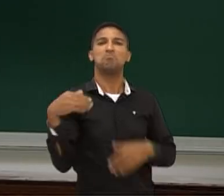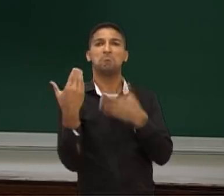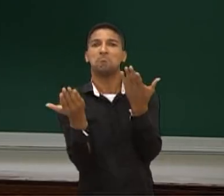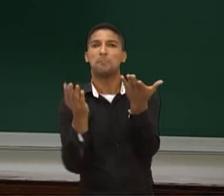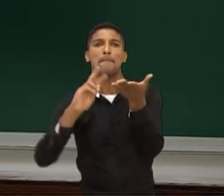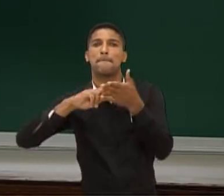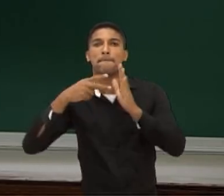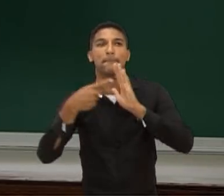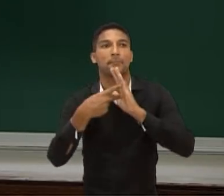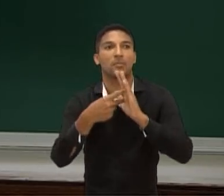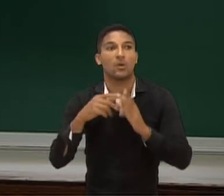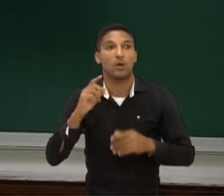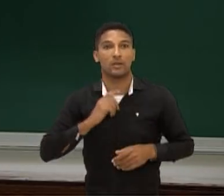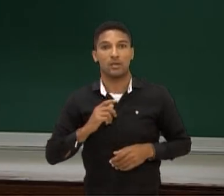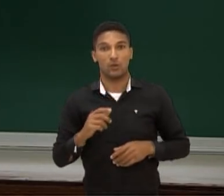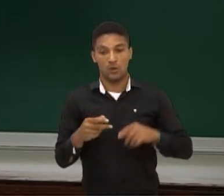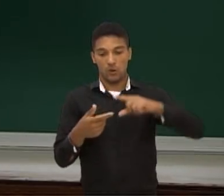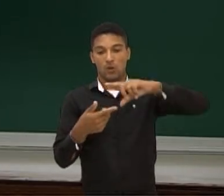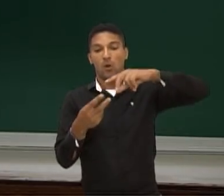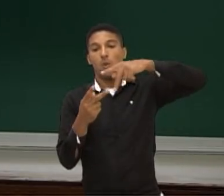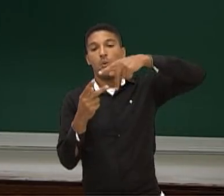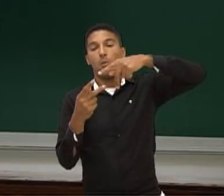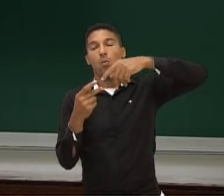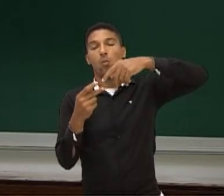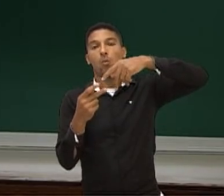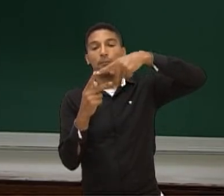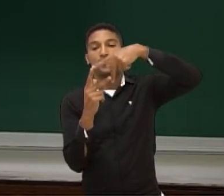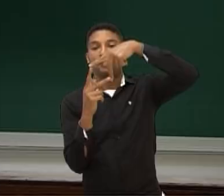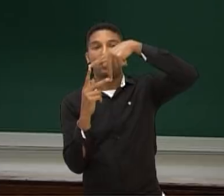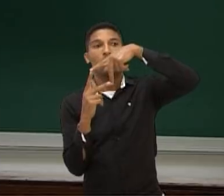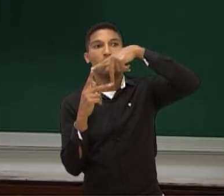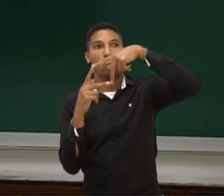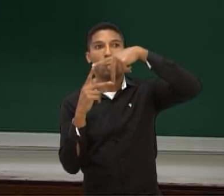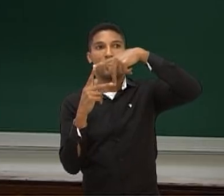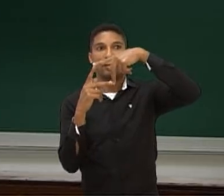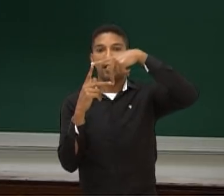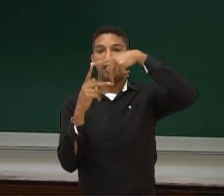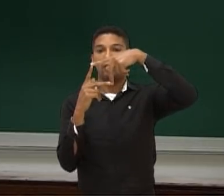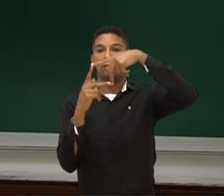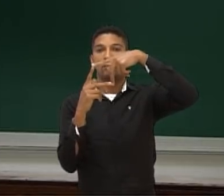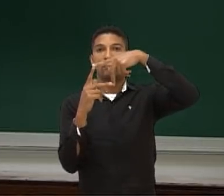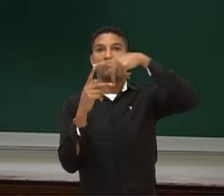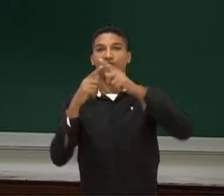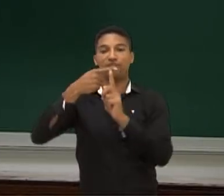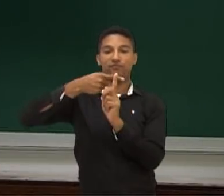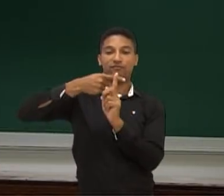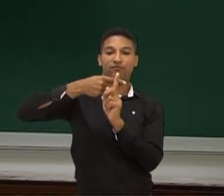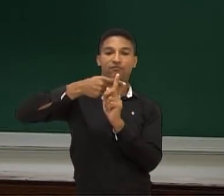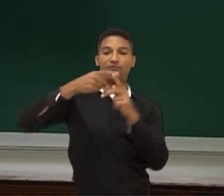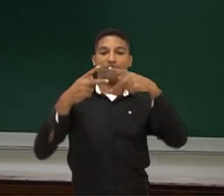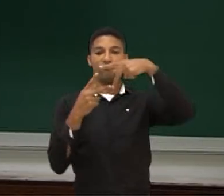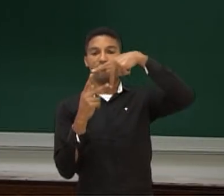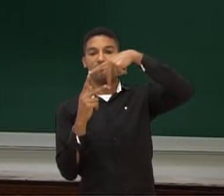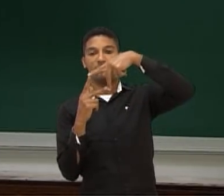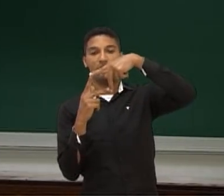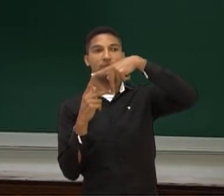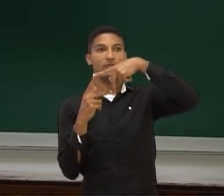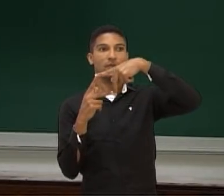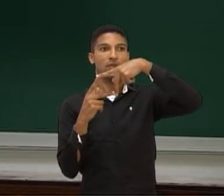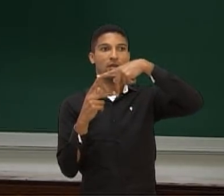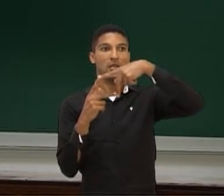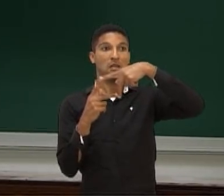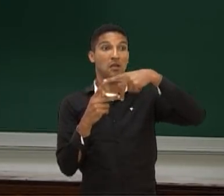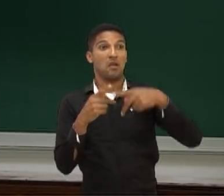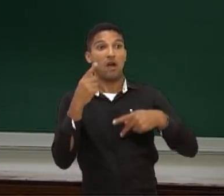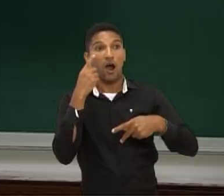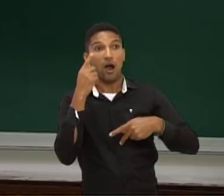no quadrado, olha só, tem uma reta de suporte, que é uma pecinha ali que está formando um quadrado. São as pecinhas que estão formando um quadrado. Aqui eu tenho